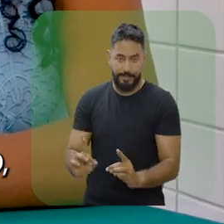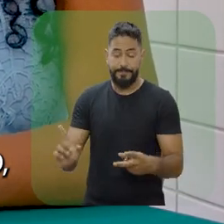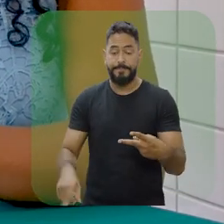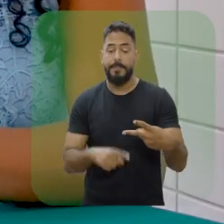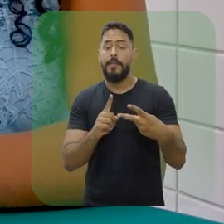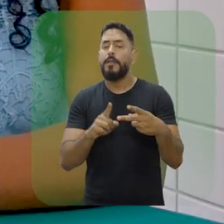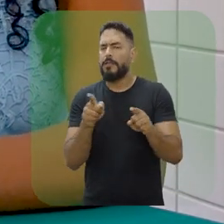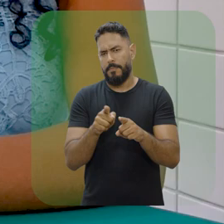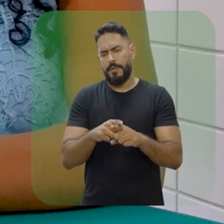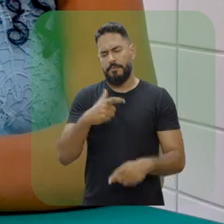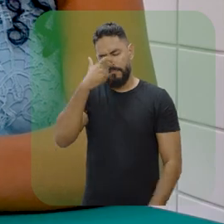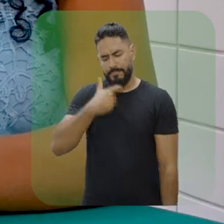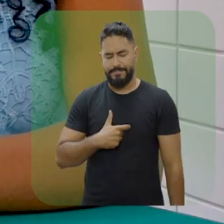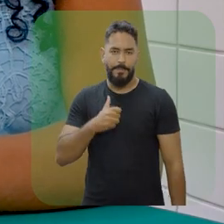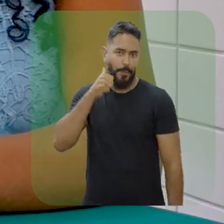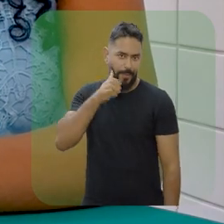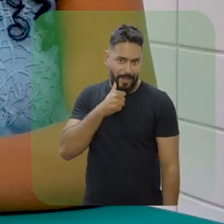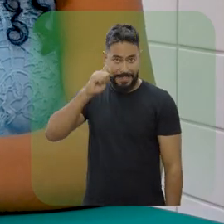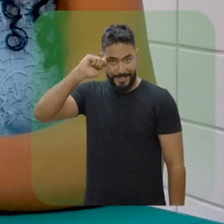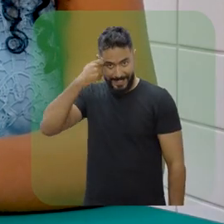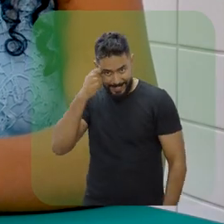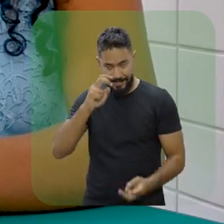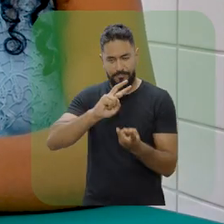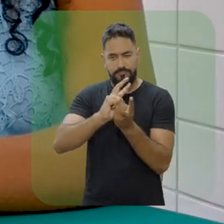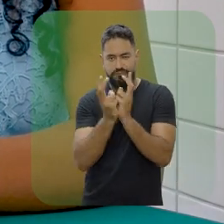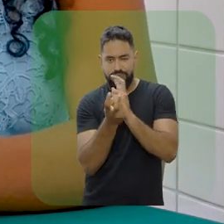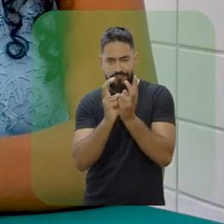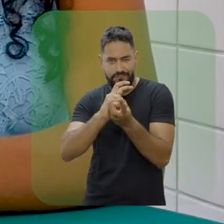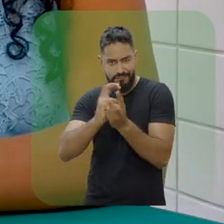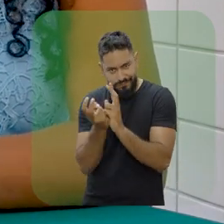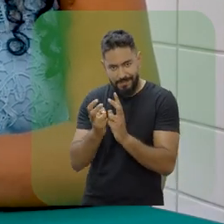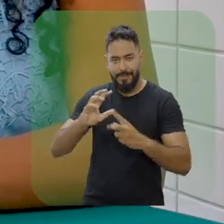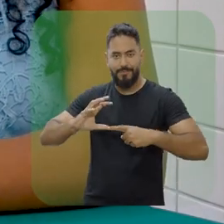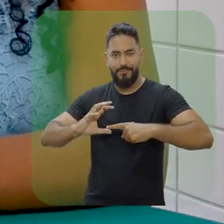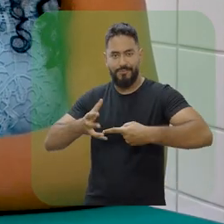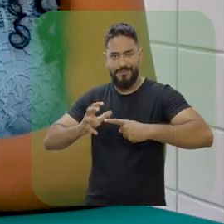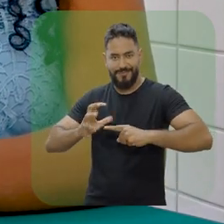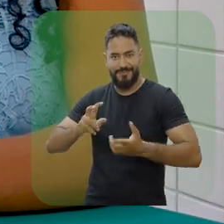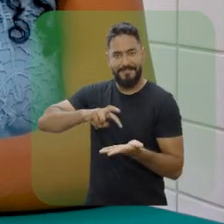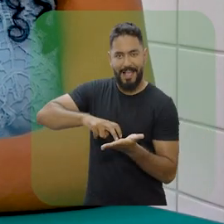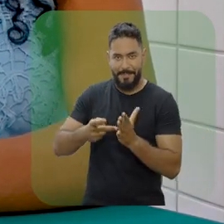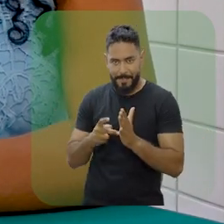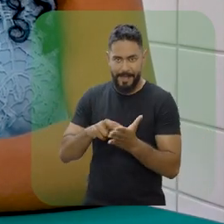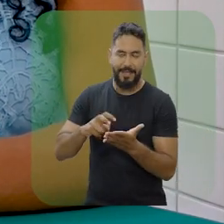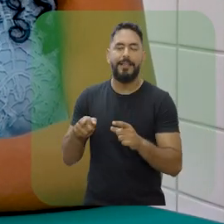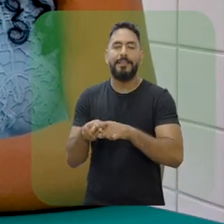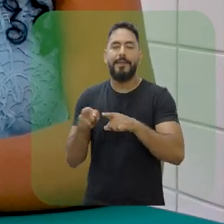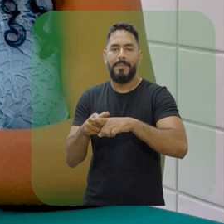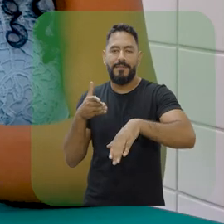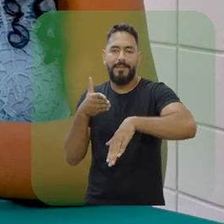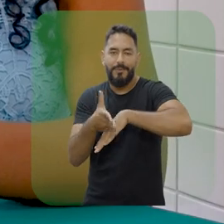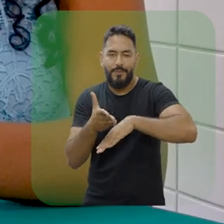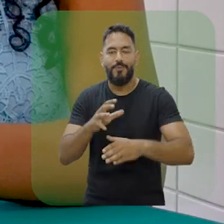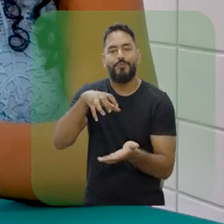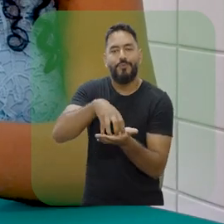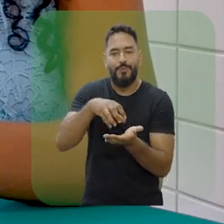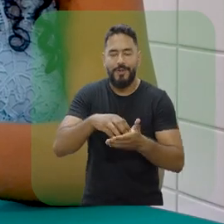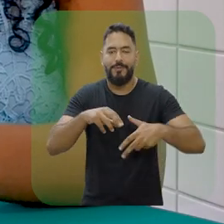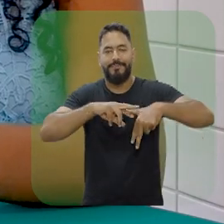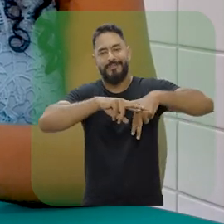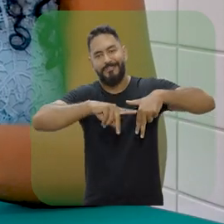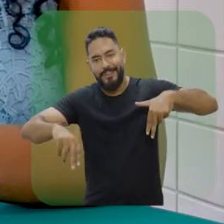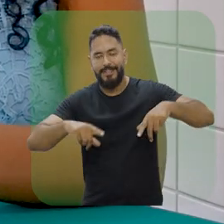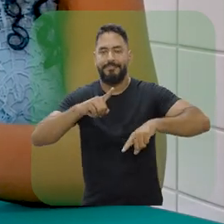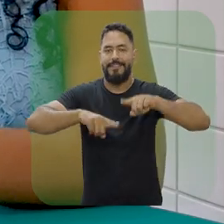Deficiência. Além disso, enquanto mulher negra, capoeirista, passista de freve, atua nos núcleos de gênero e diversidade, o MEABI, o